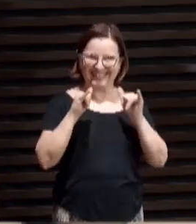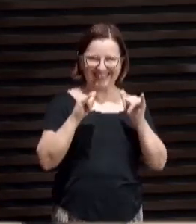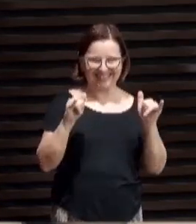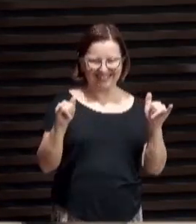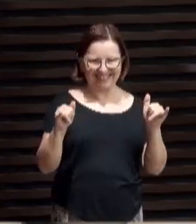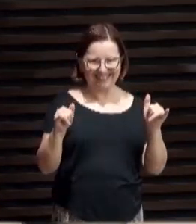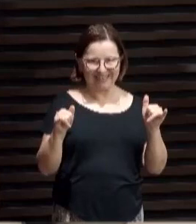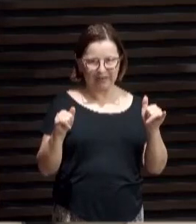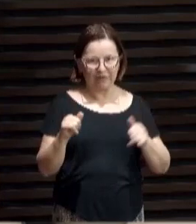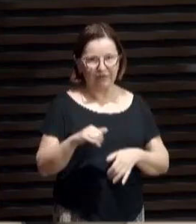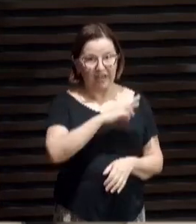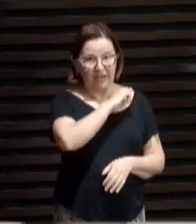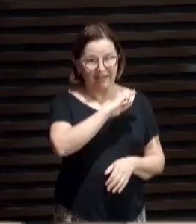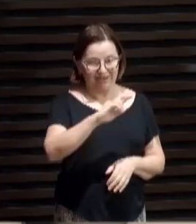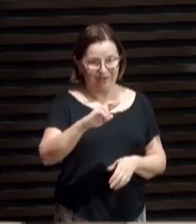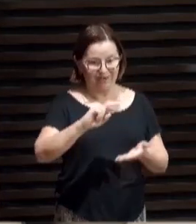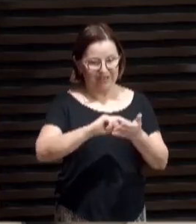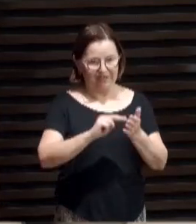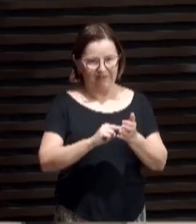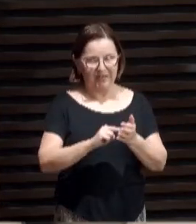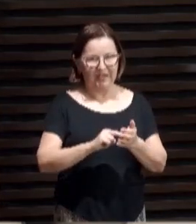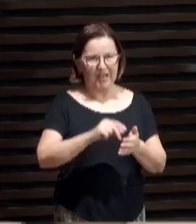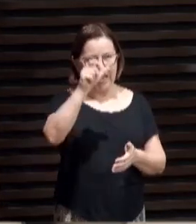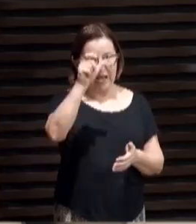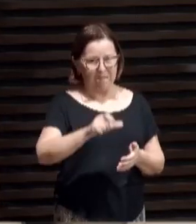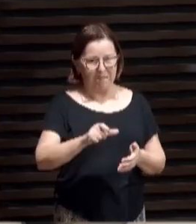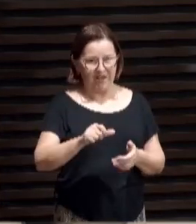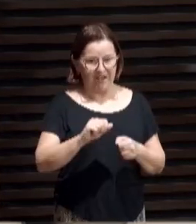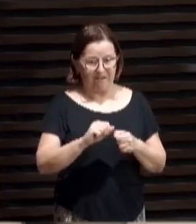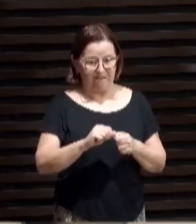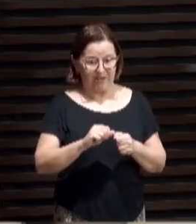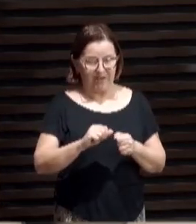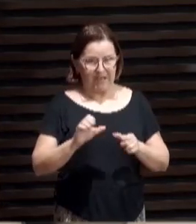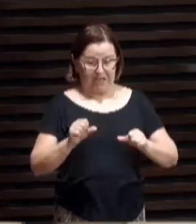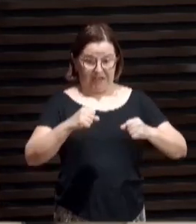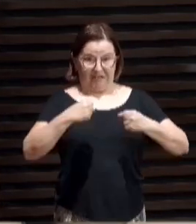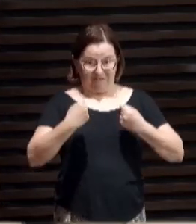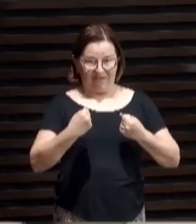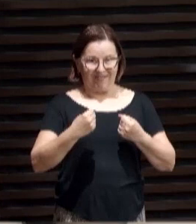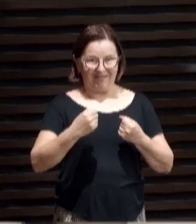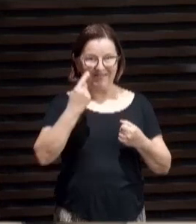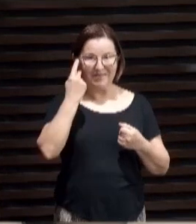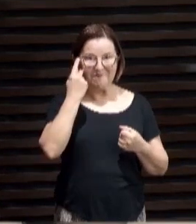A religião é esse esforço do homem para ser aceito diante de Deus.